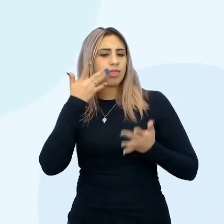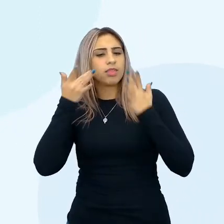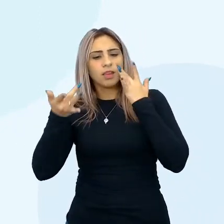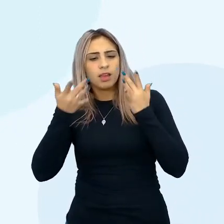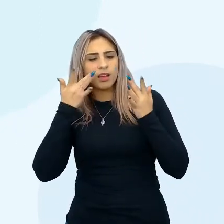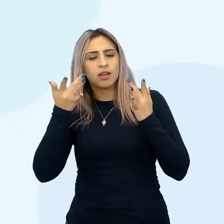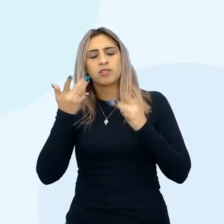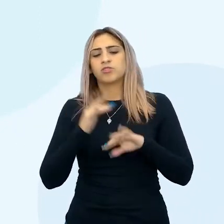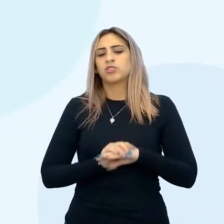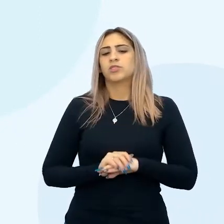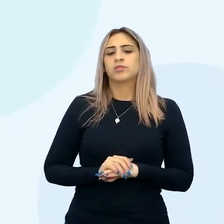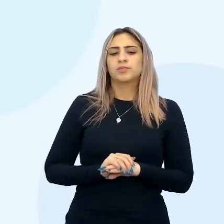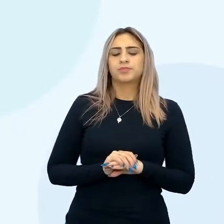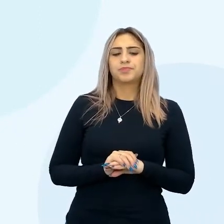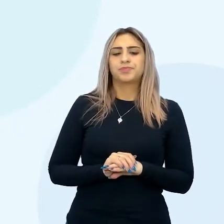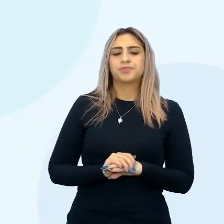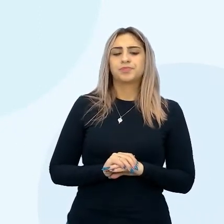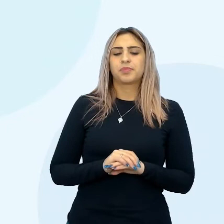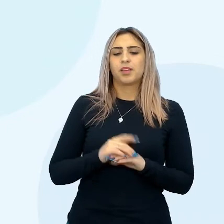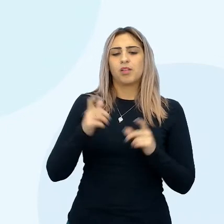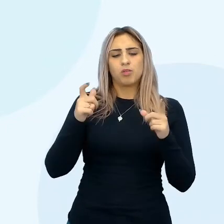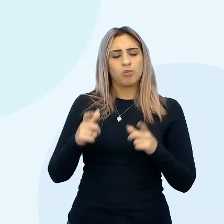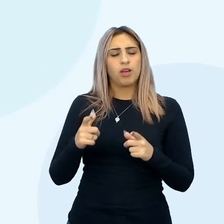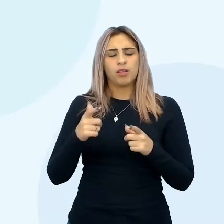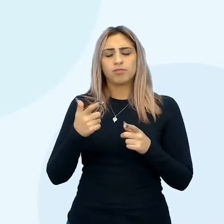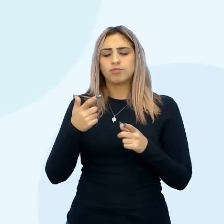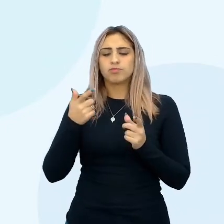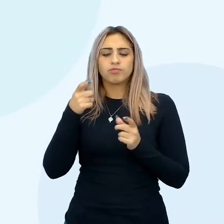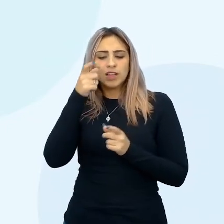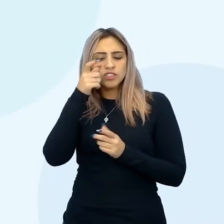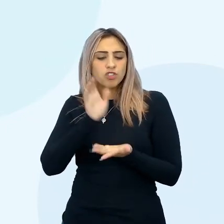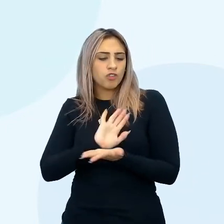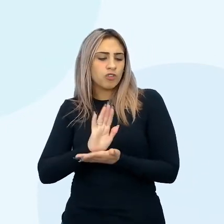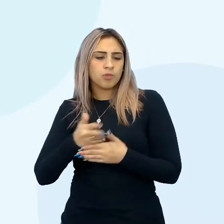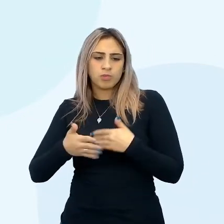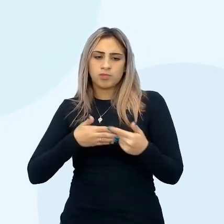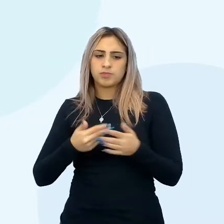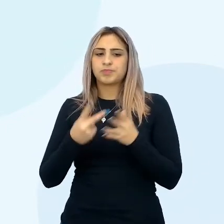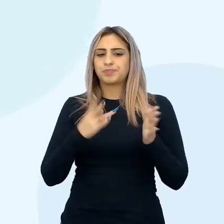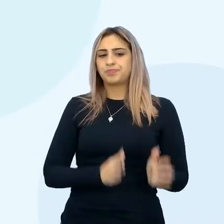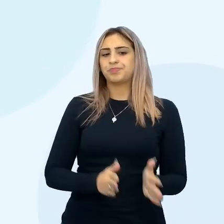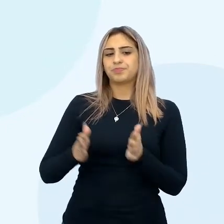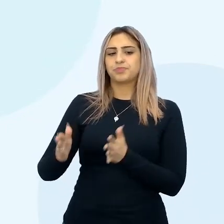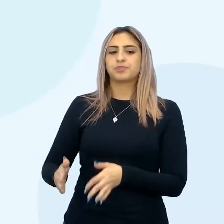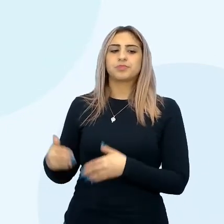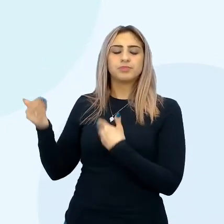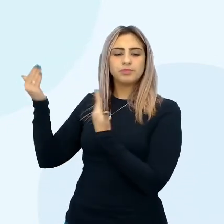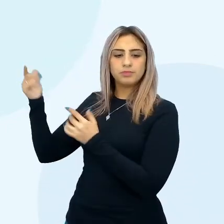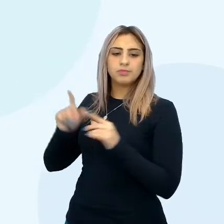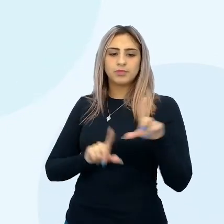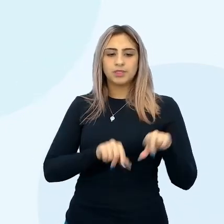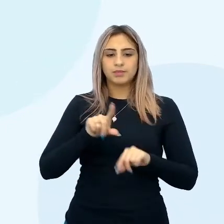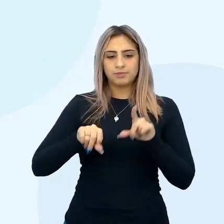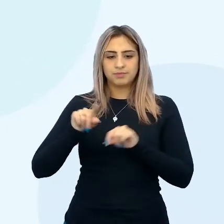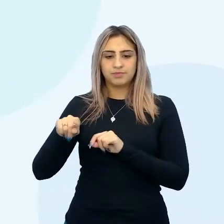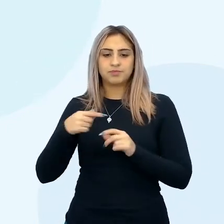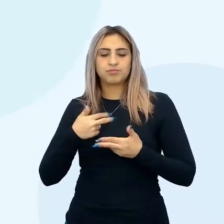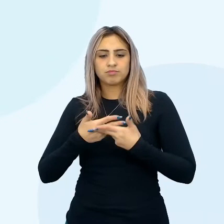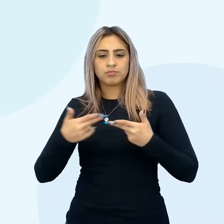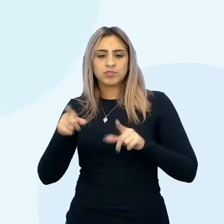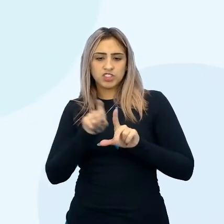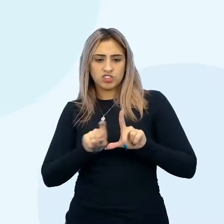sala multimídia, pátio, auditório, enfim. Onde vai ser? Passo 2, professora Tayana, vou explorar você hoje. Seleção de recursos